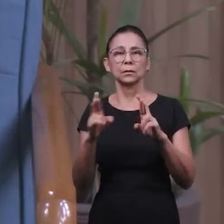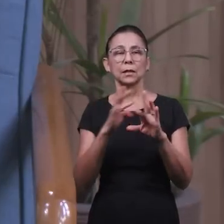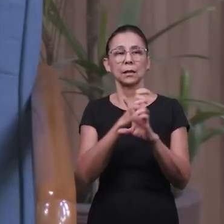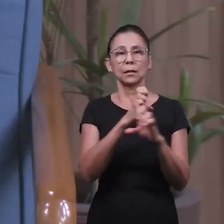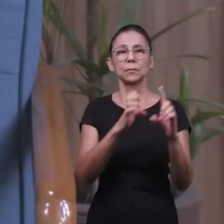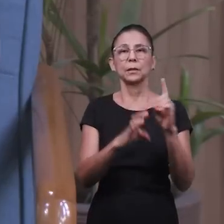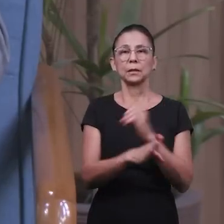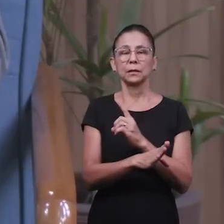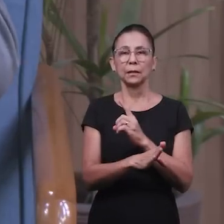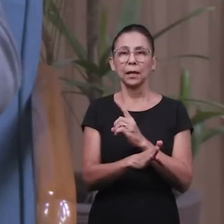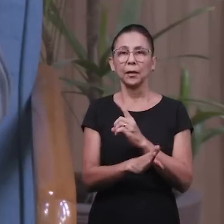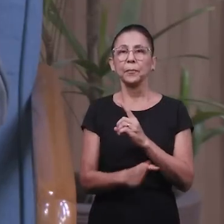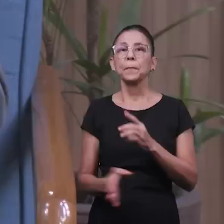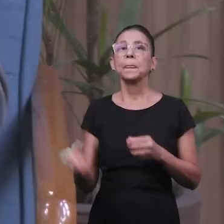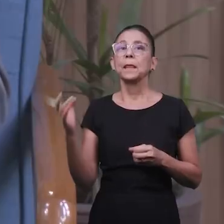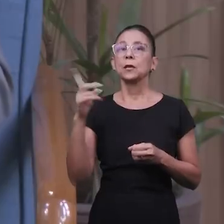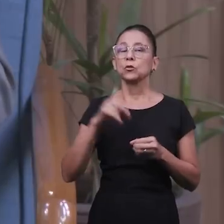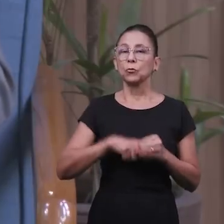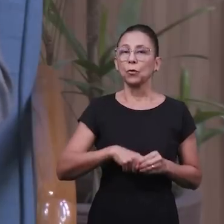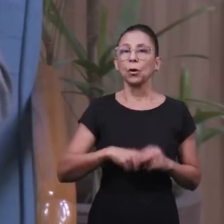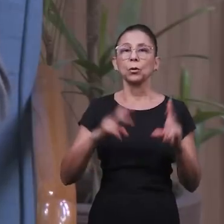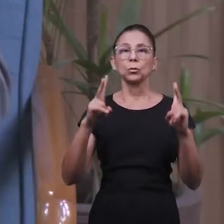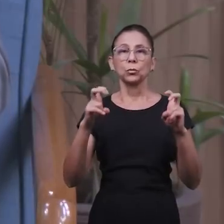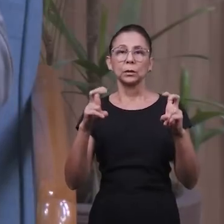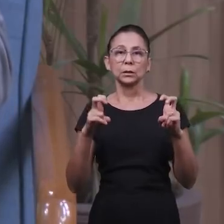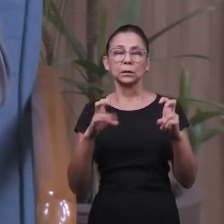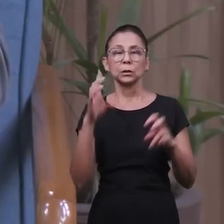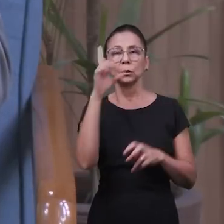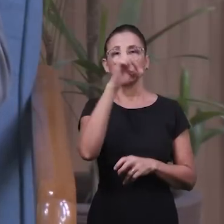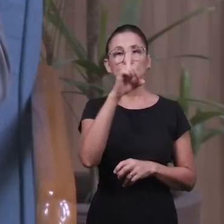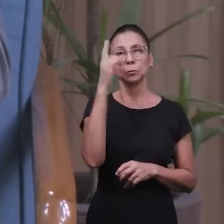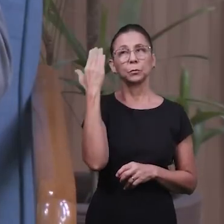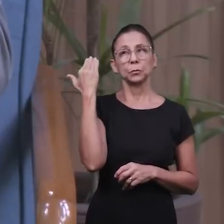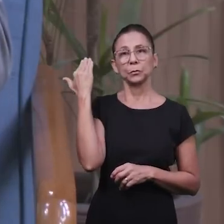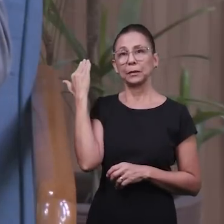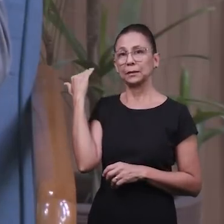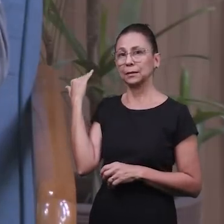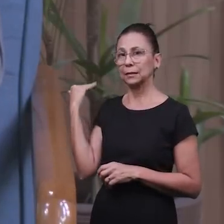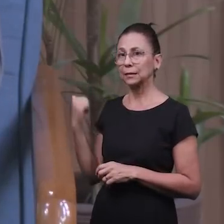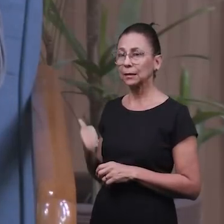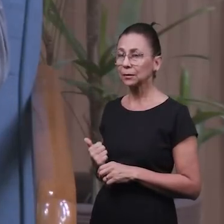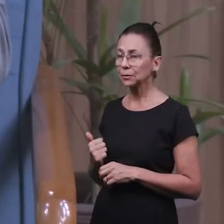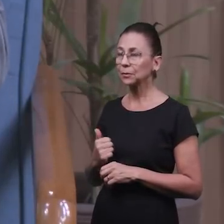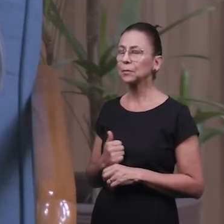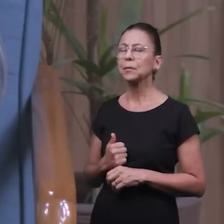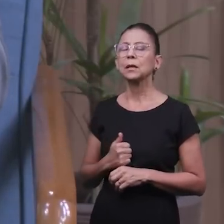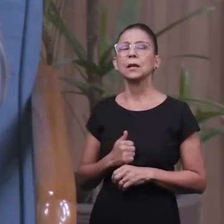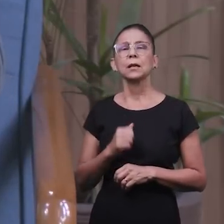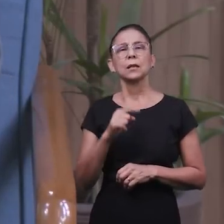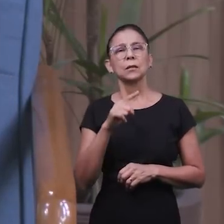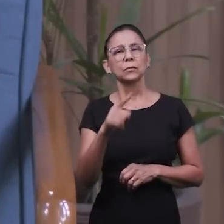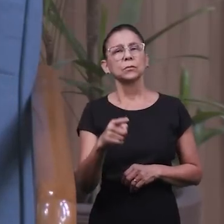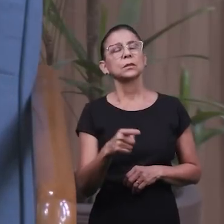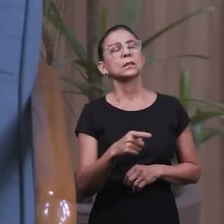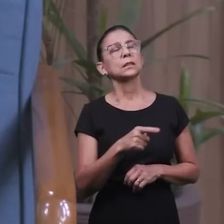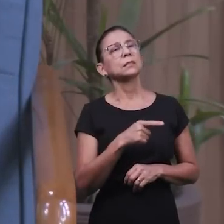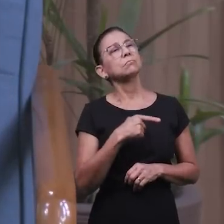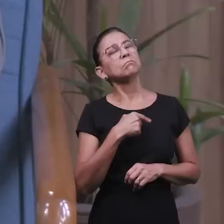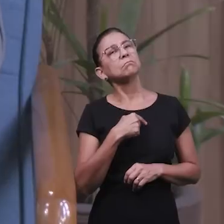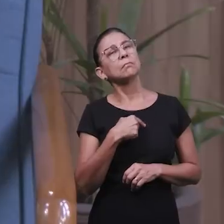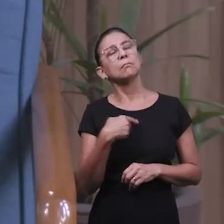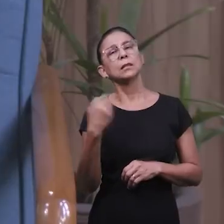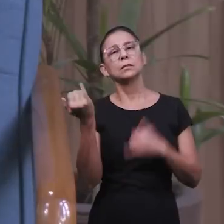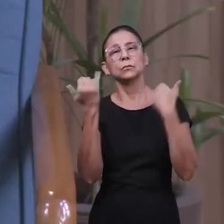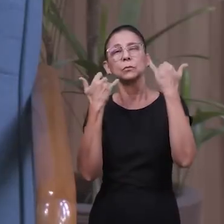volta ao assunto que foi o tema da Escola Bíblica Dominical do último domingo, para que você tenha mais informações, a